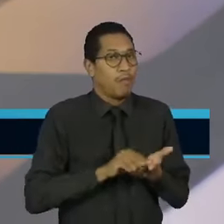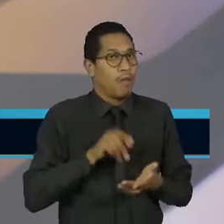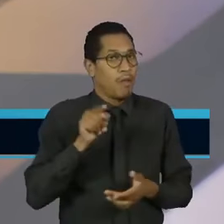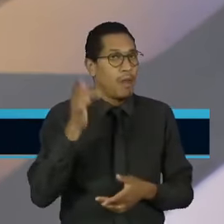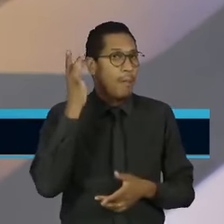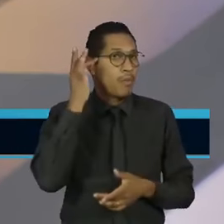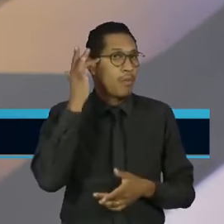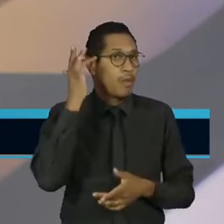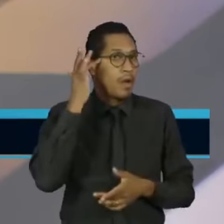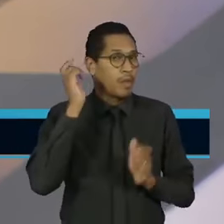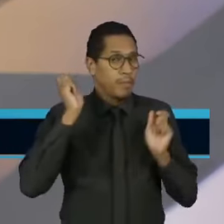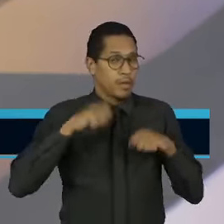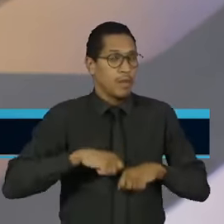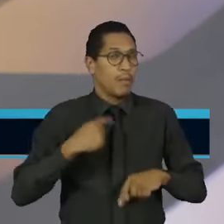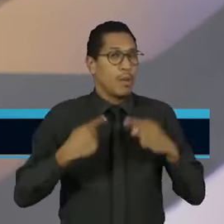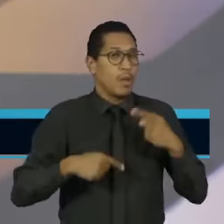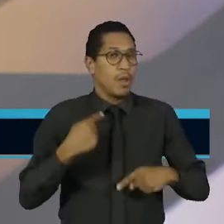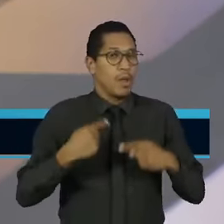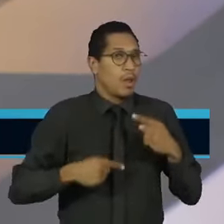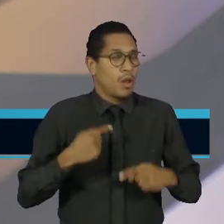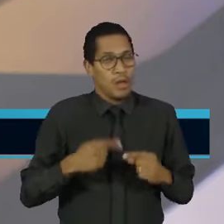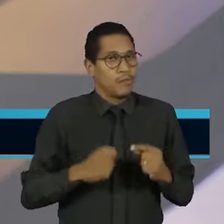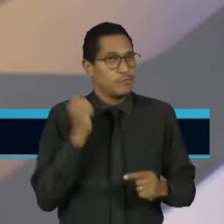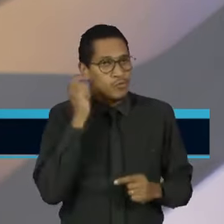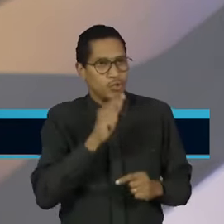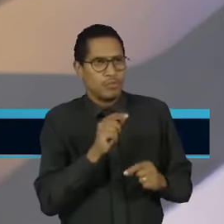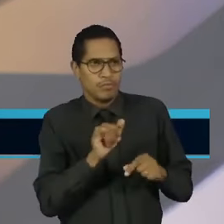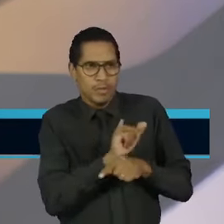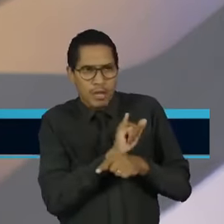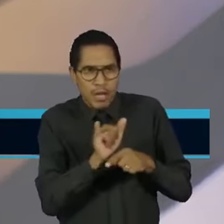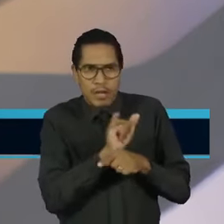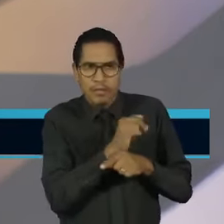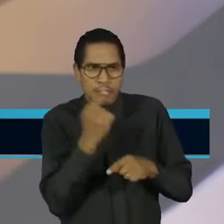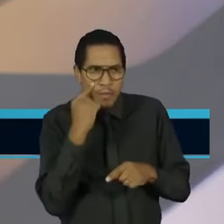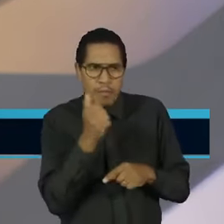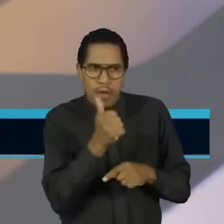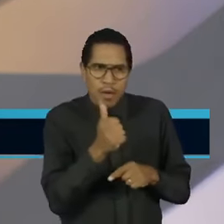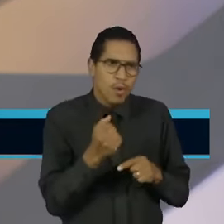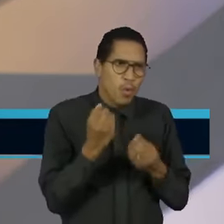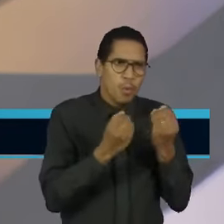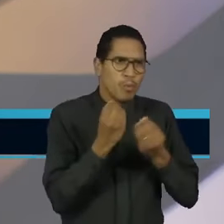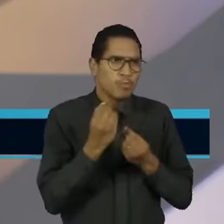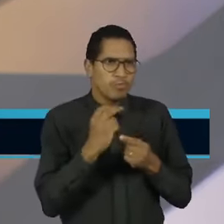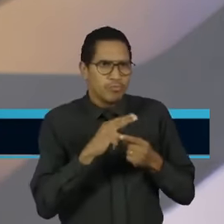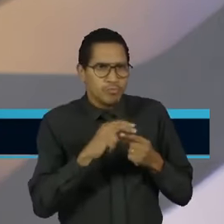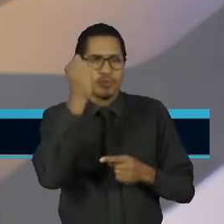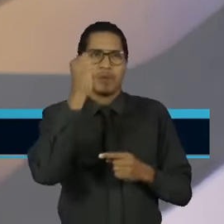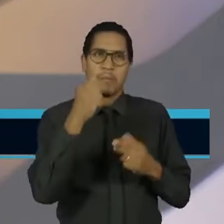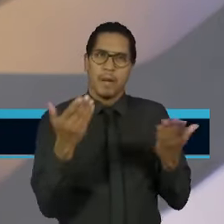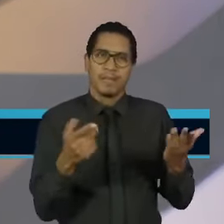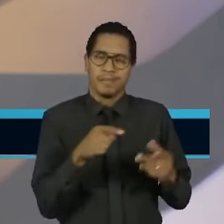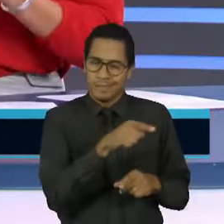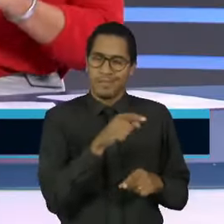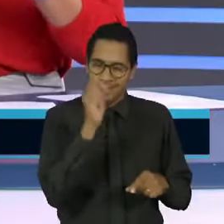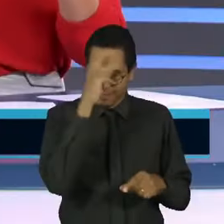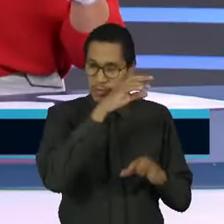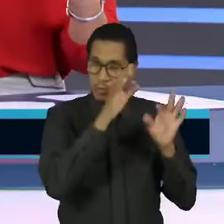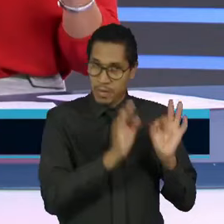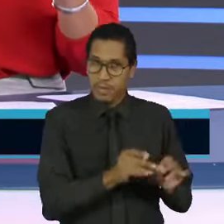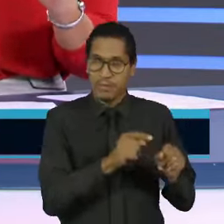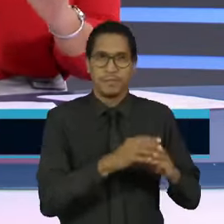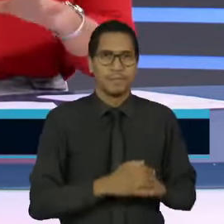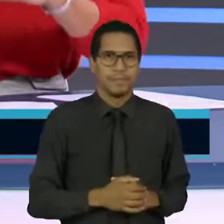e a capacidade política para encontrar uma saída organizada da enrascada na qual ele se meteu sobre os protestos